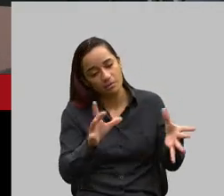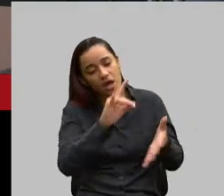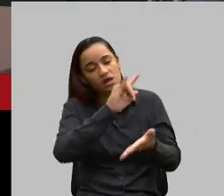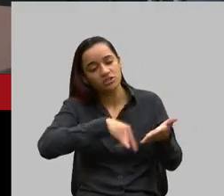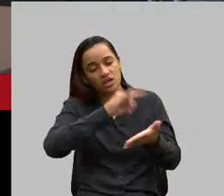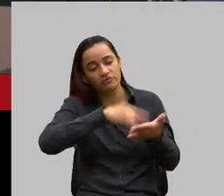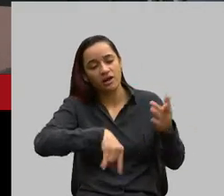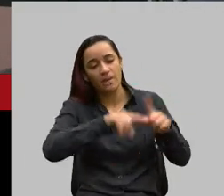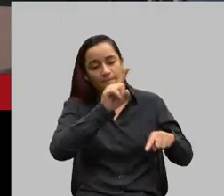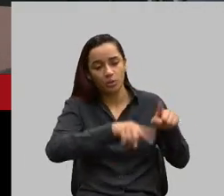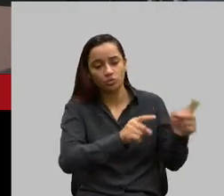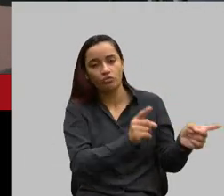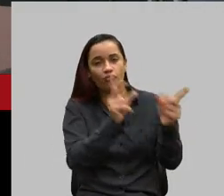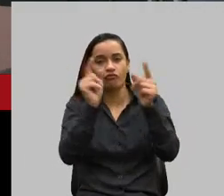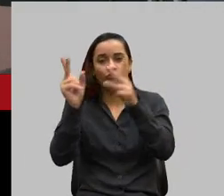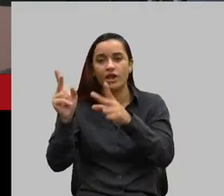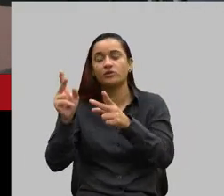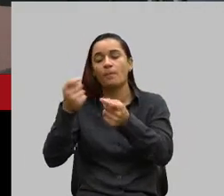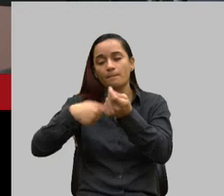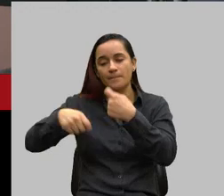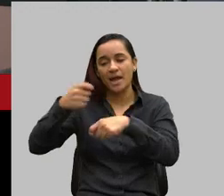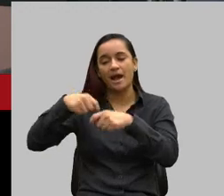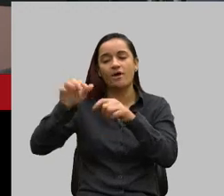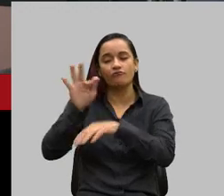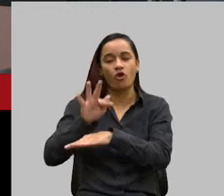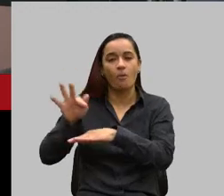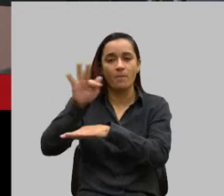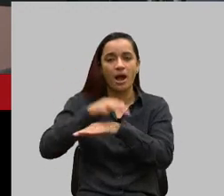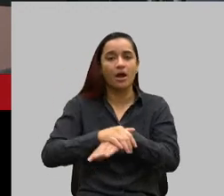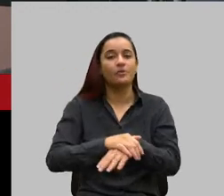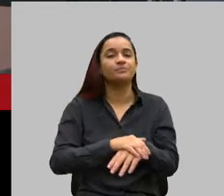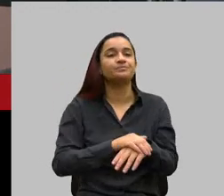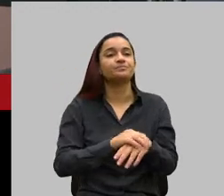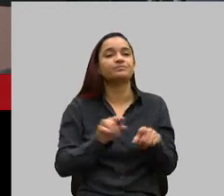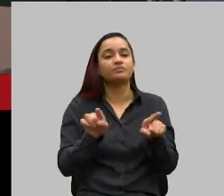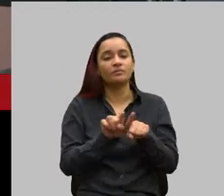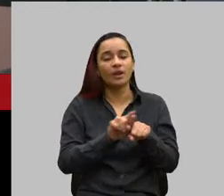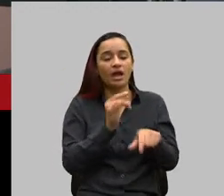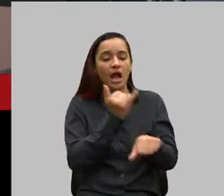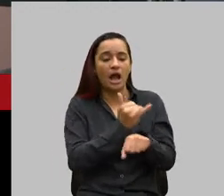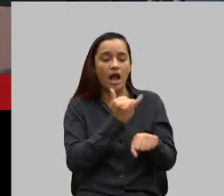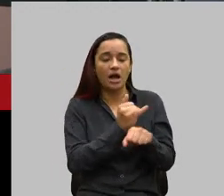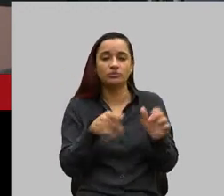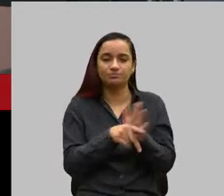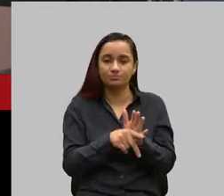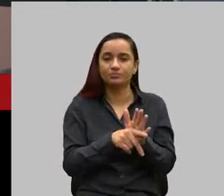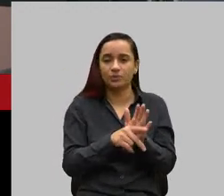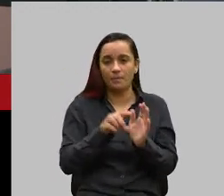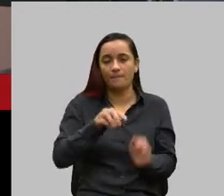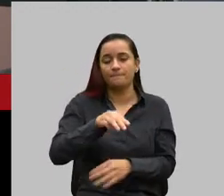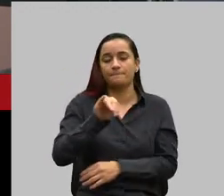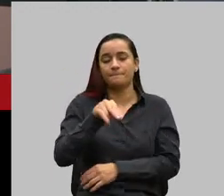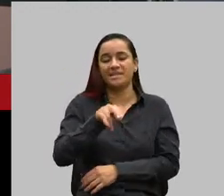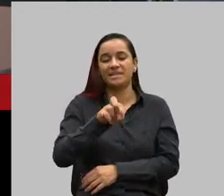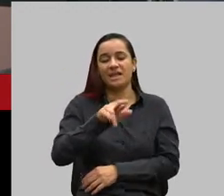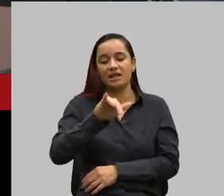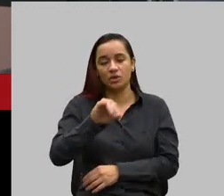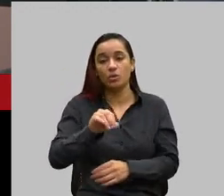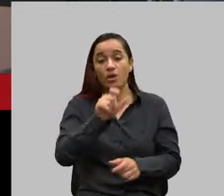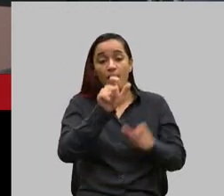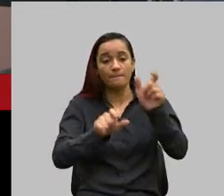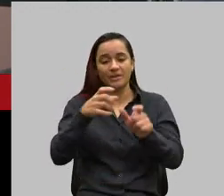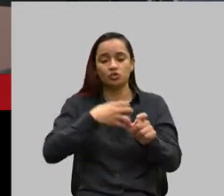acesso ao mercado formal Alon paulinelli cientista empreendedor né pesquisador